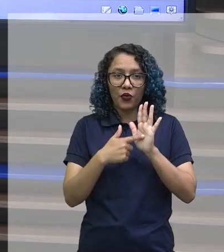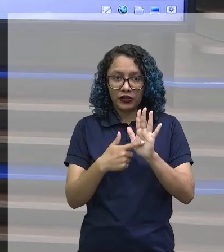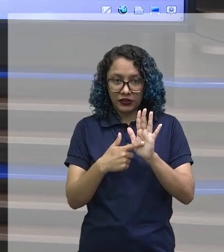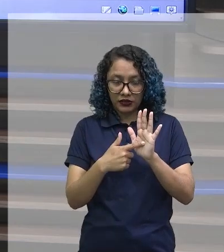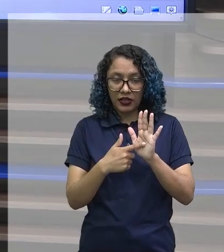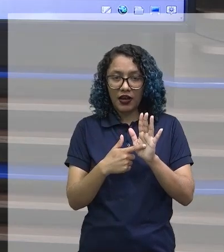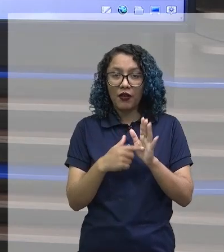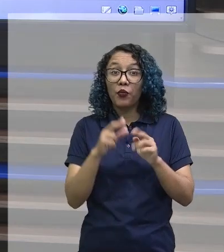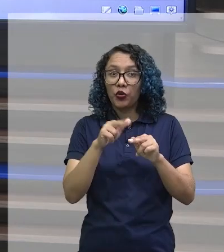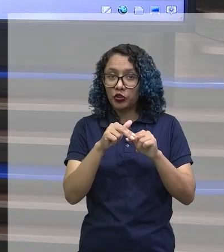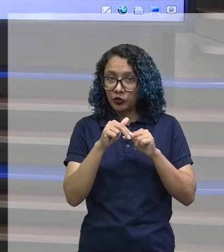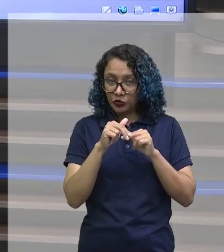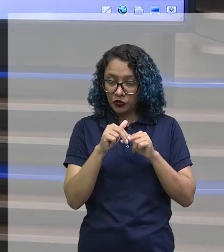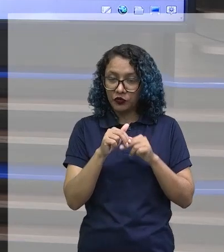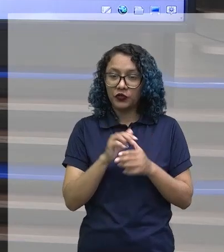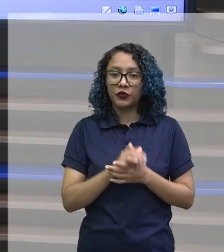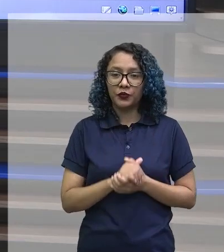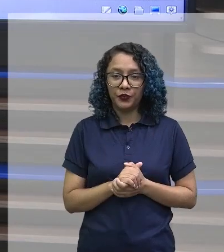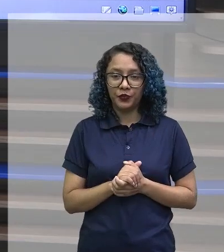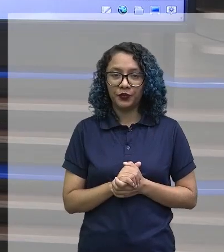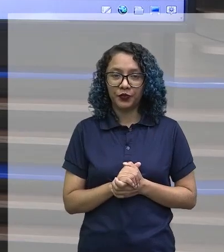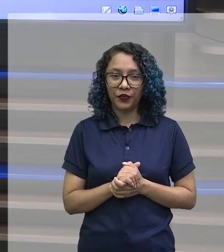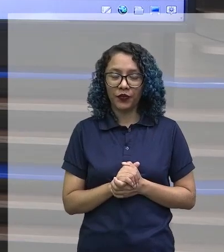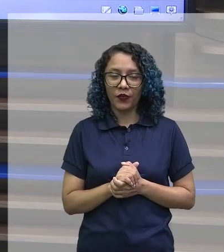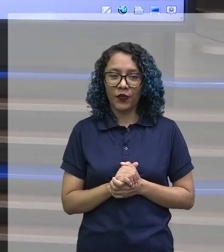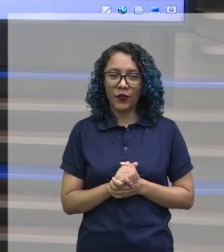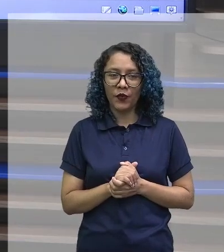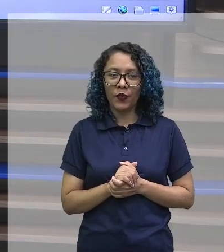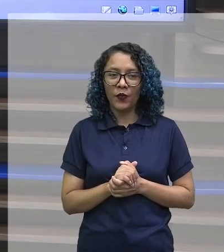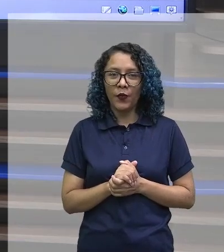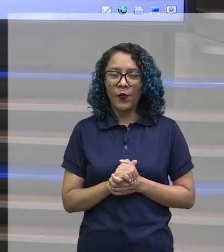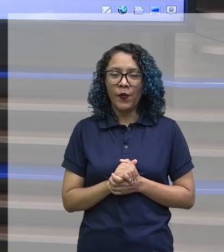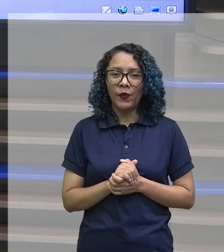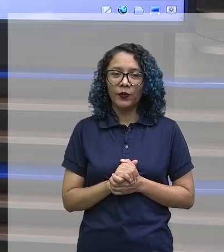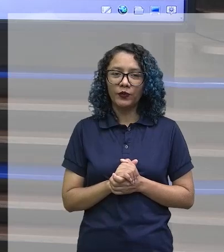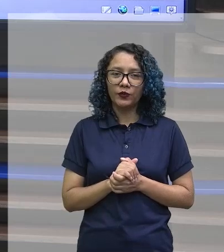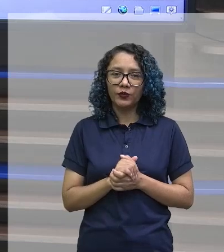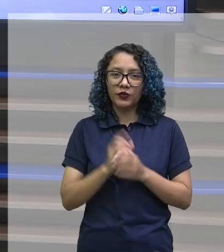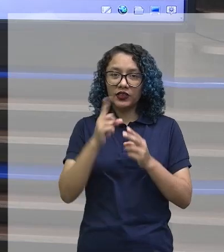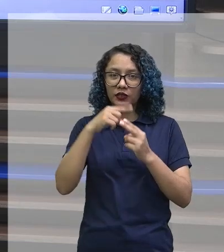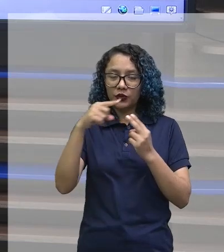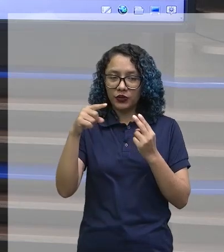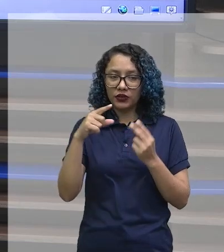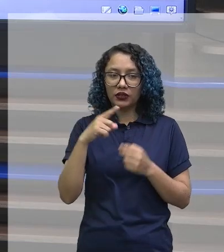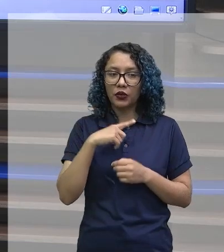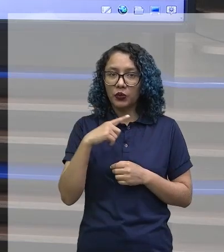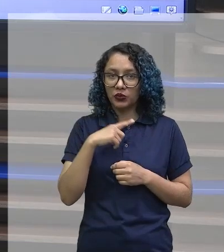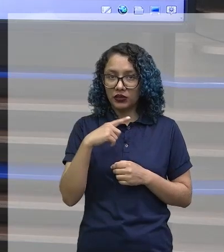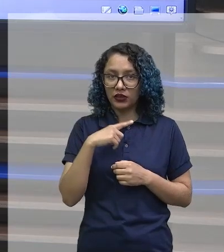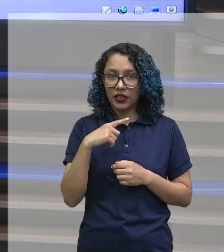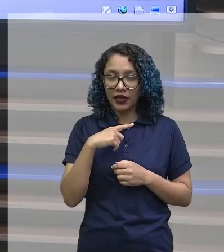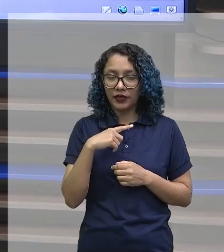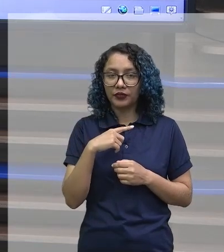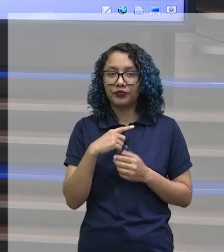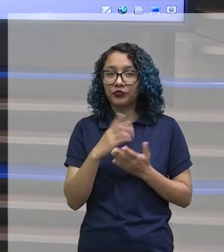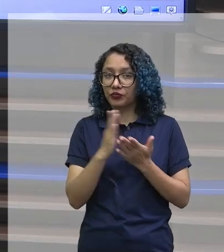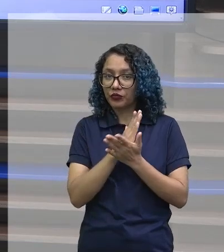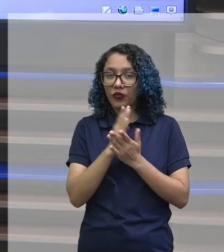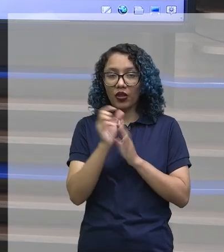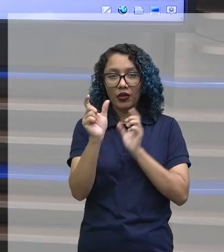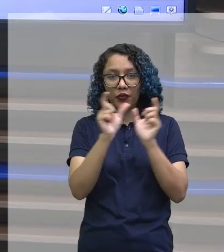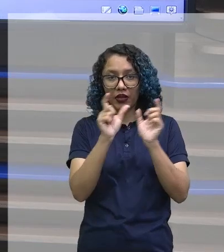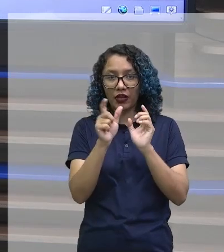né, o porquê que essa acentuação gráfica, né, está presente em palavras da nossa